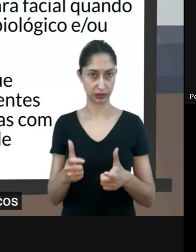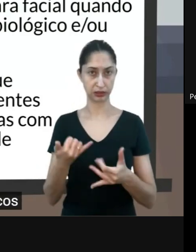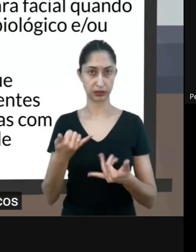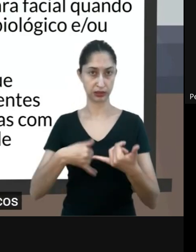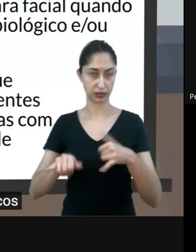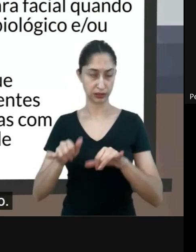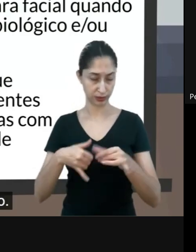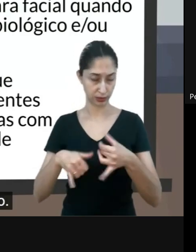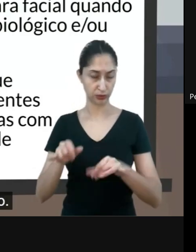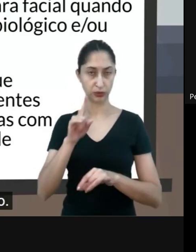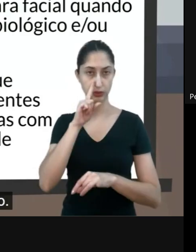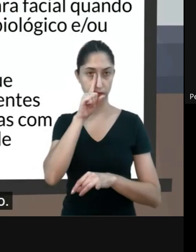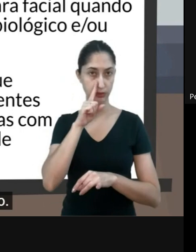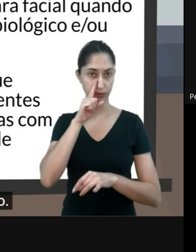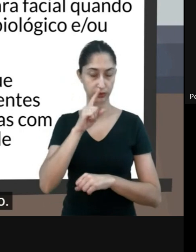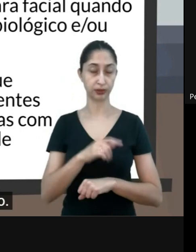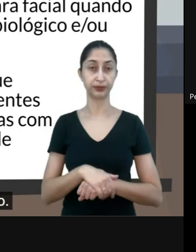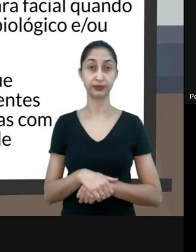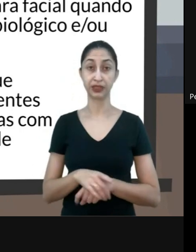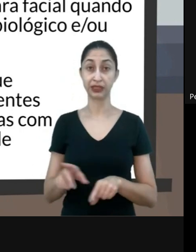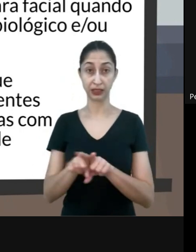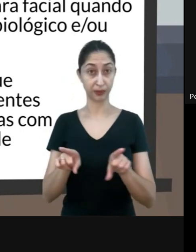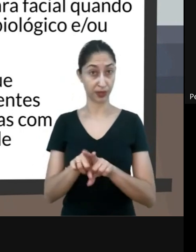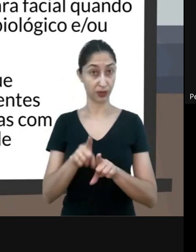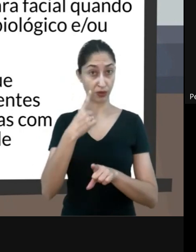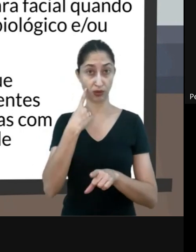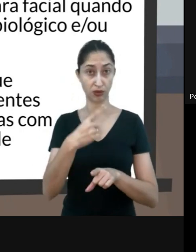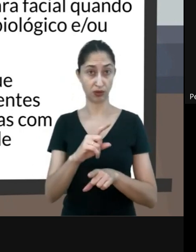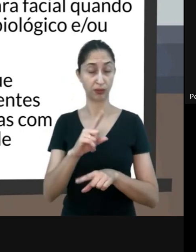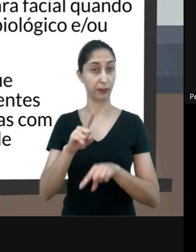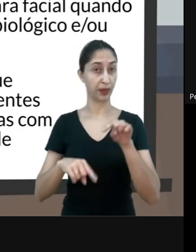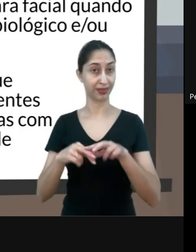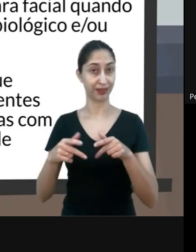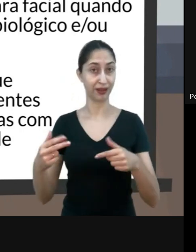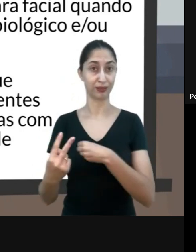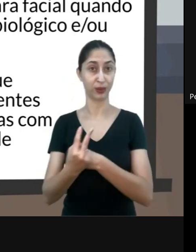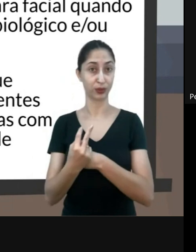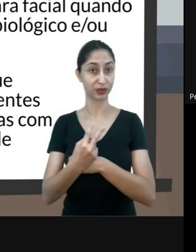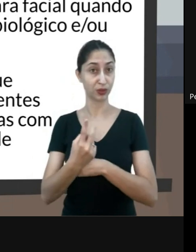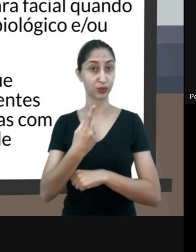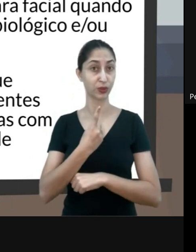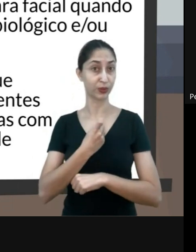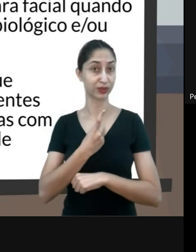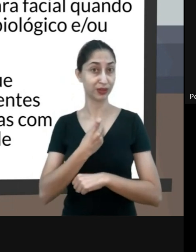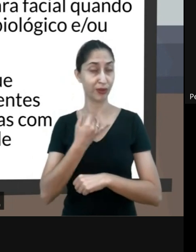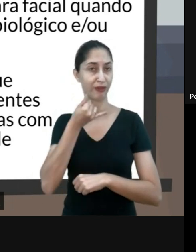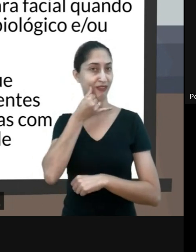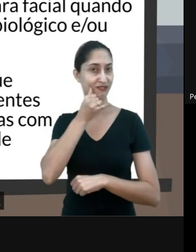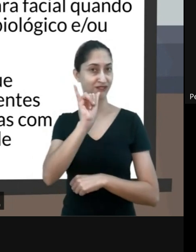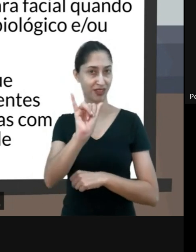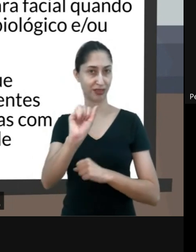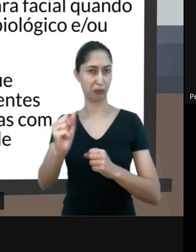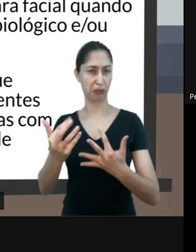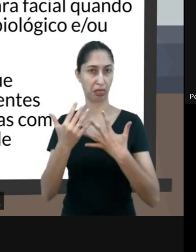riscos químicos e biológicos de produção. Lembre-se, os equipamentos de proteção individual são a última barreira para